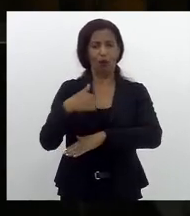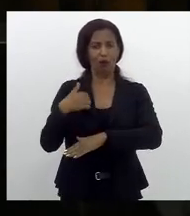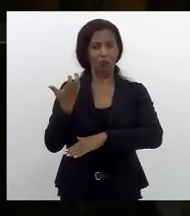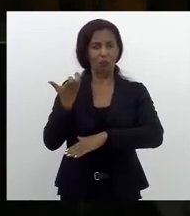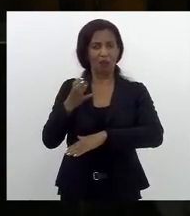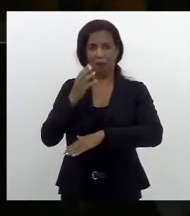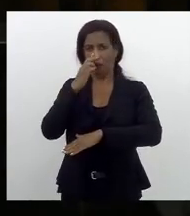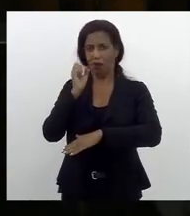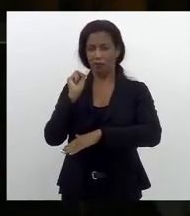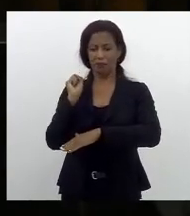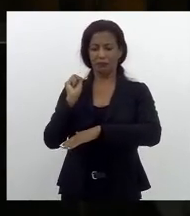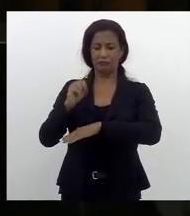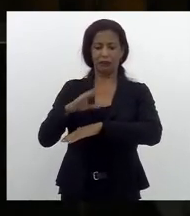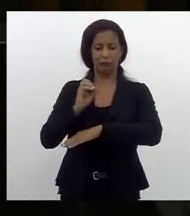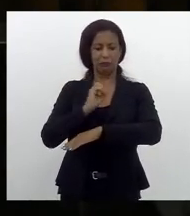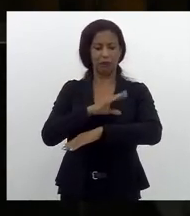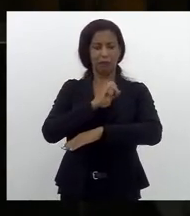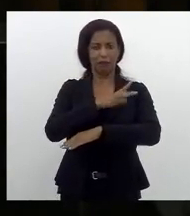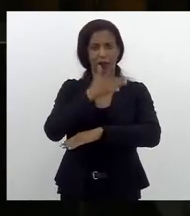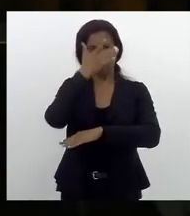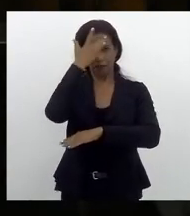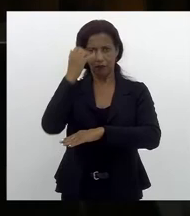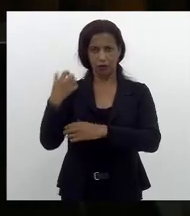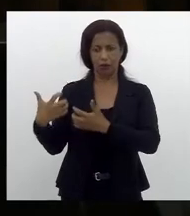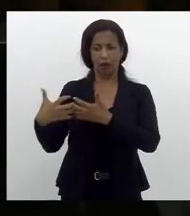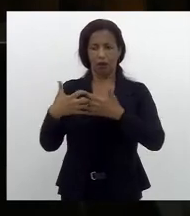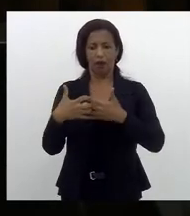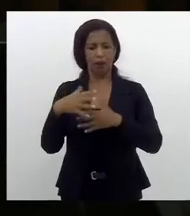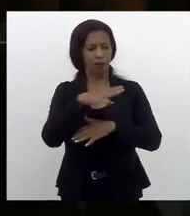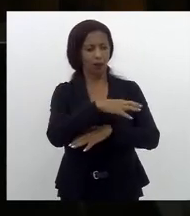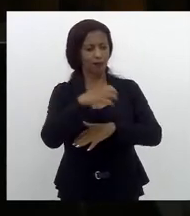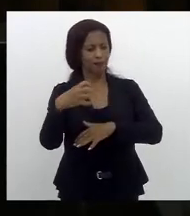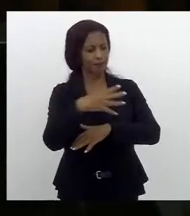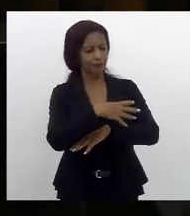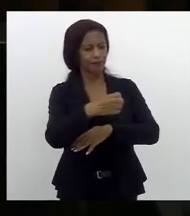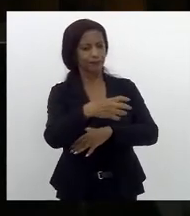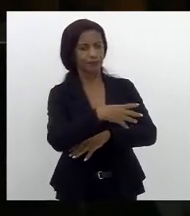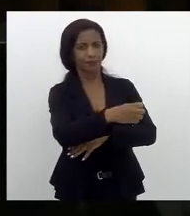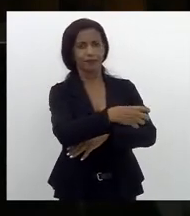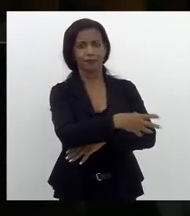mais, né, que é o lixo. Expondo assim